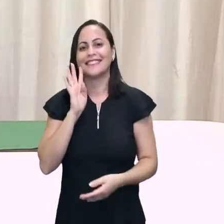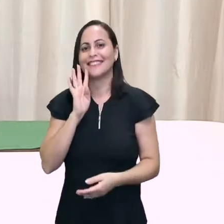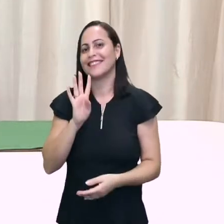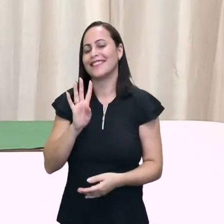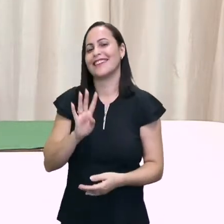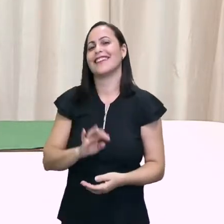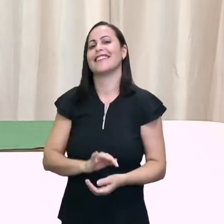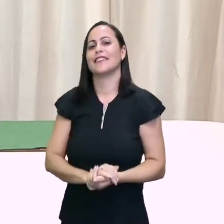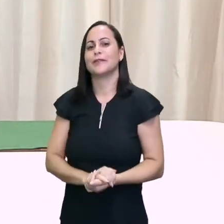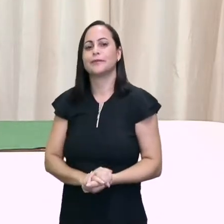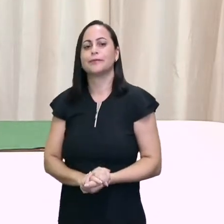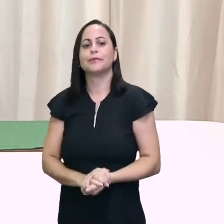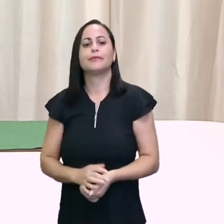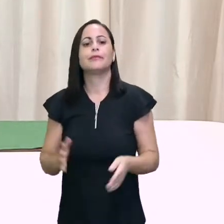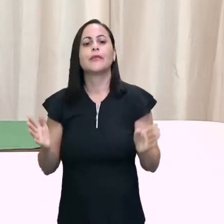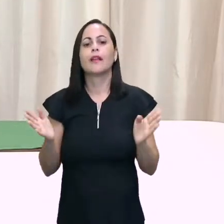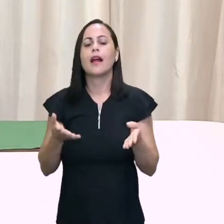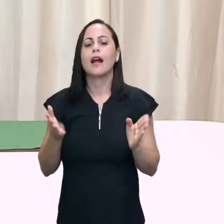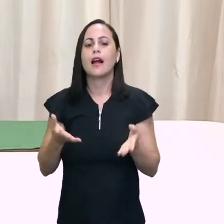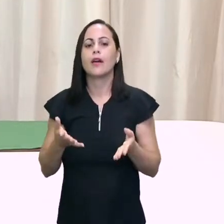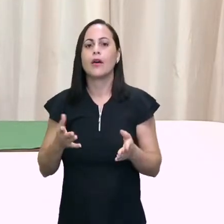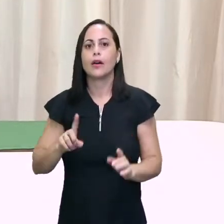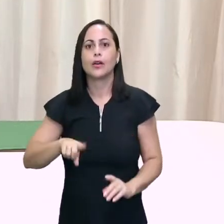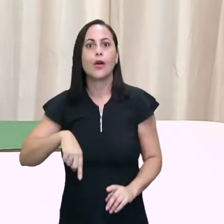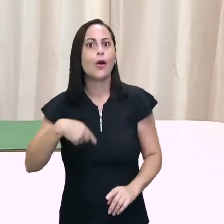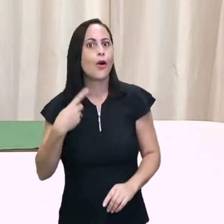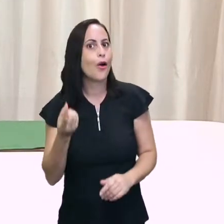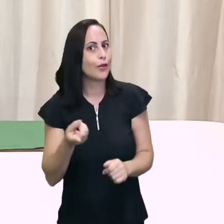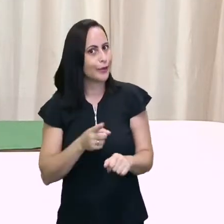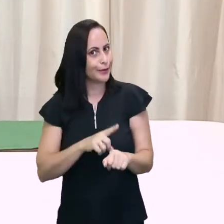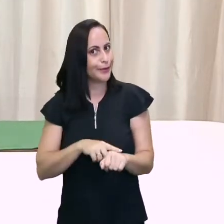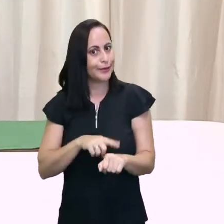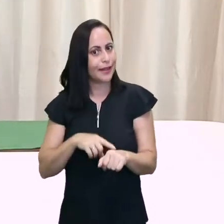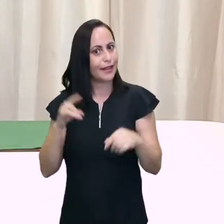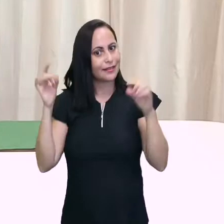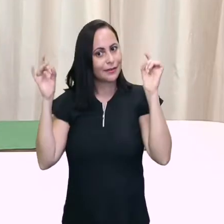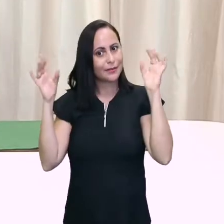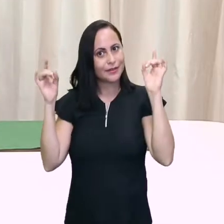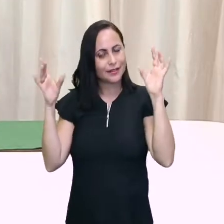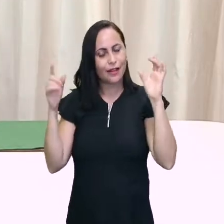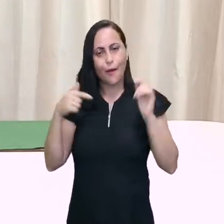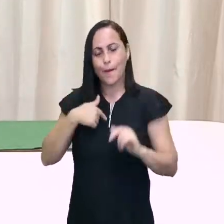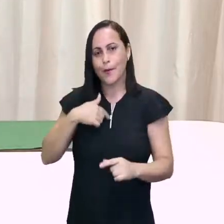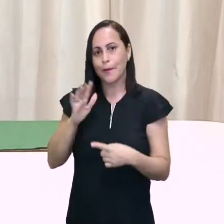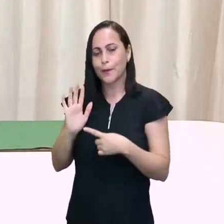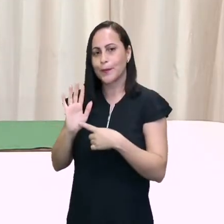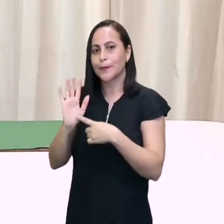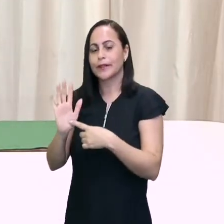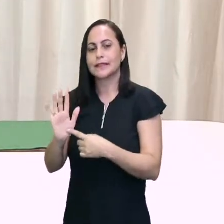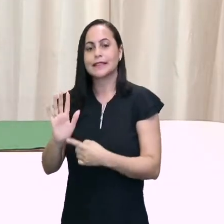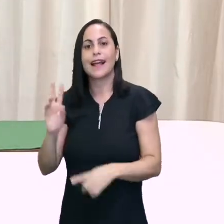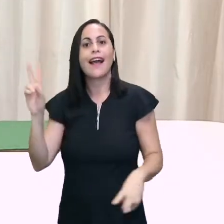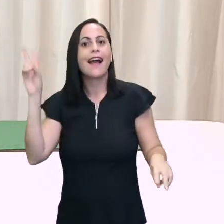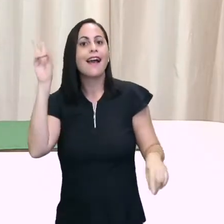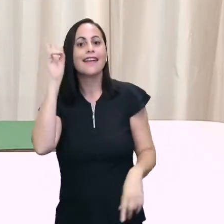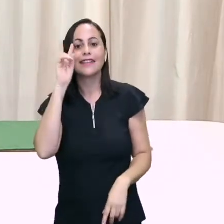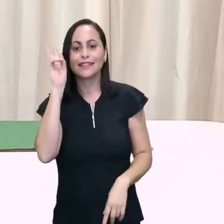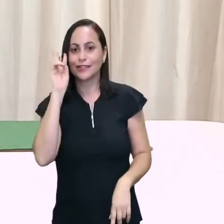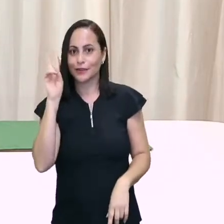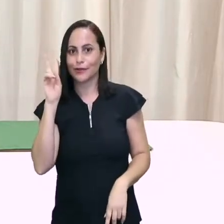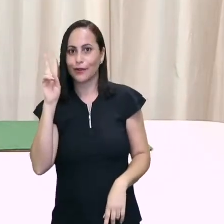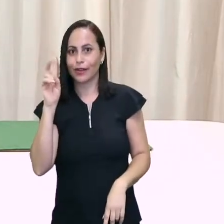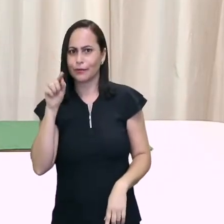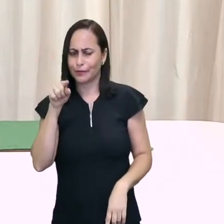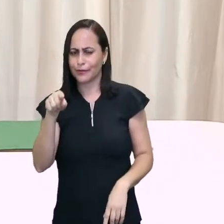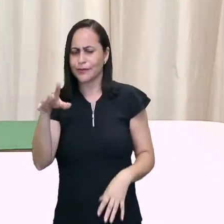é? Agora, nosso outro momento. Eu vou contar uma história para a gente aprender mais as